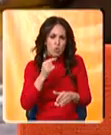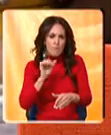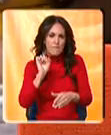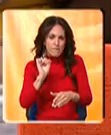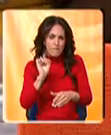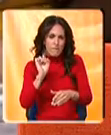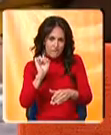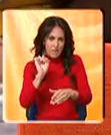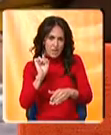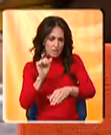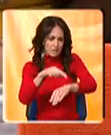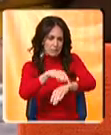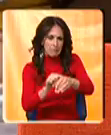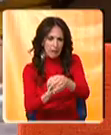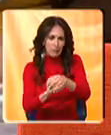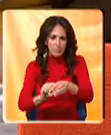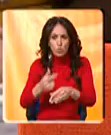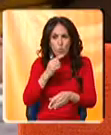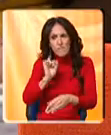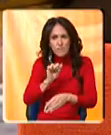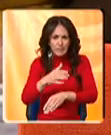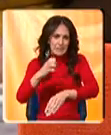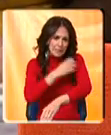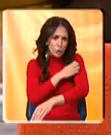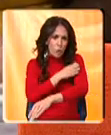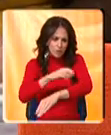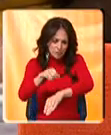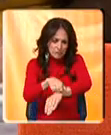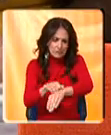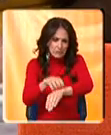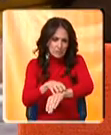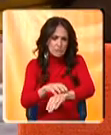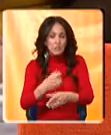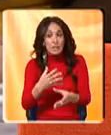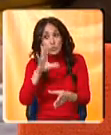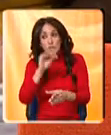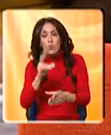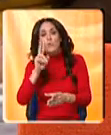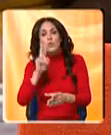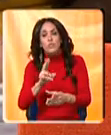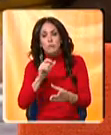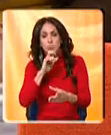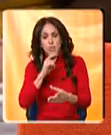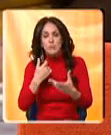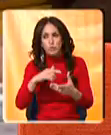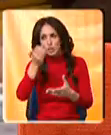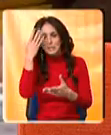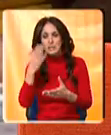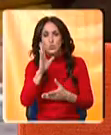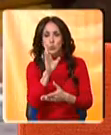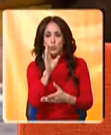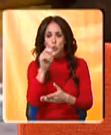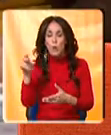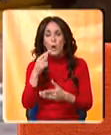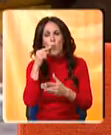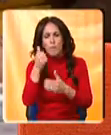2 sítios no meu corpo. Mas pelo aquilo que ouvi e se calhar vou ver, acho que vai conseguir fazer esquecer. E o João é mesmo um